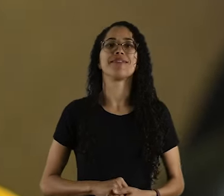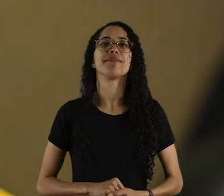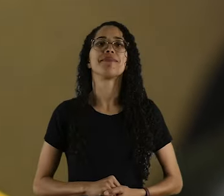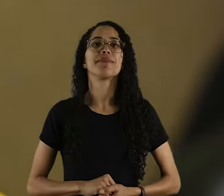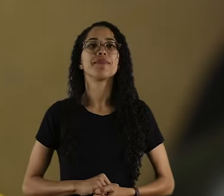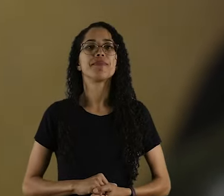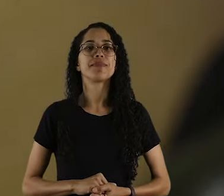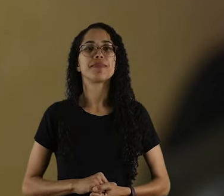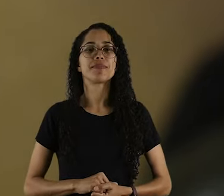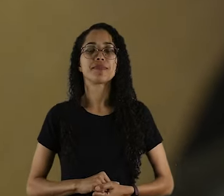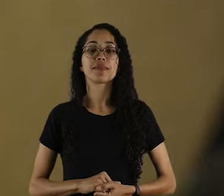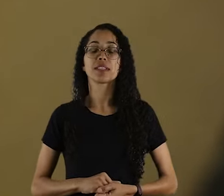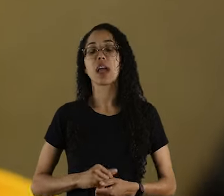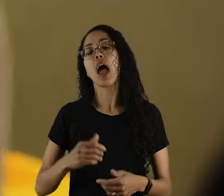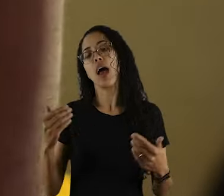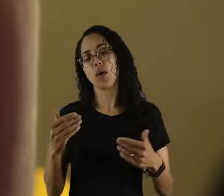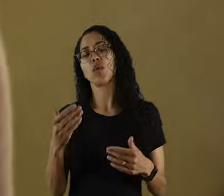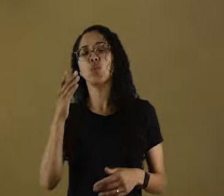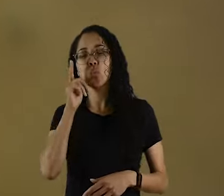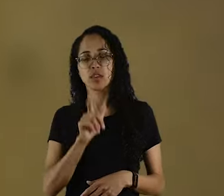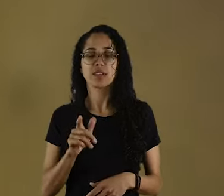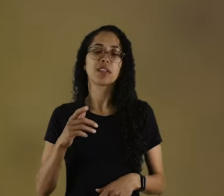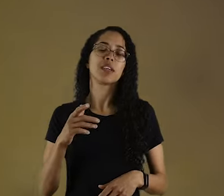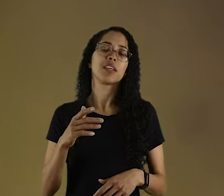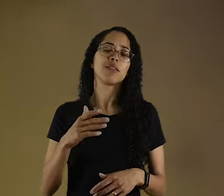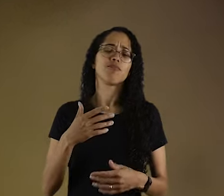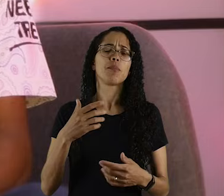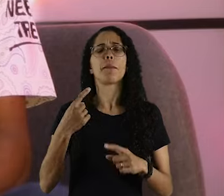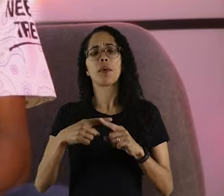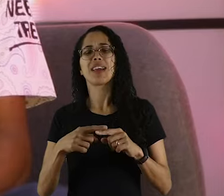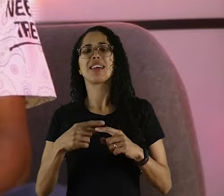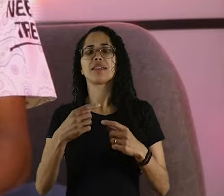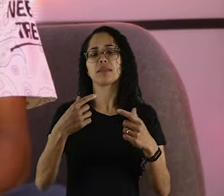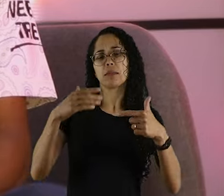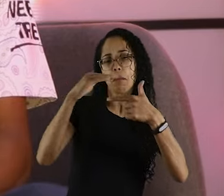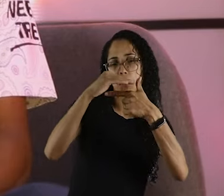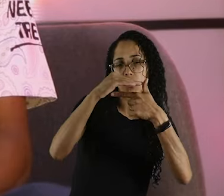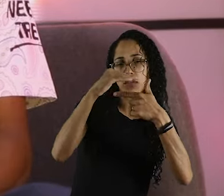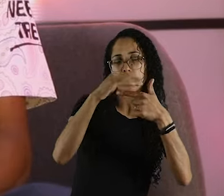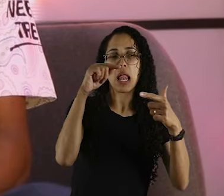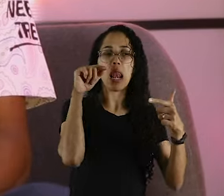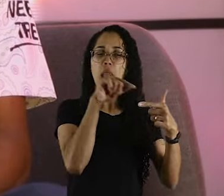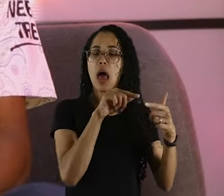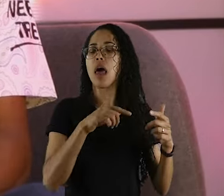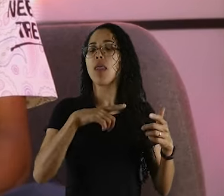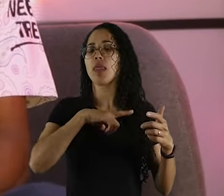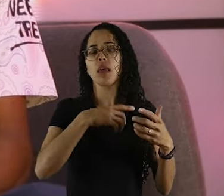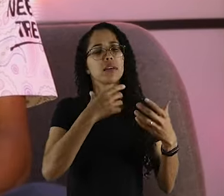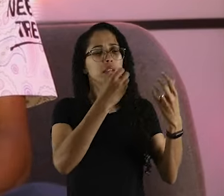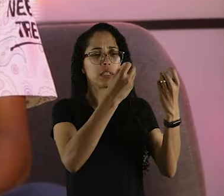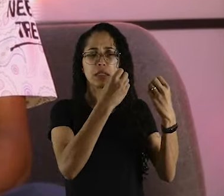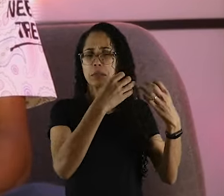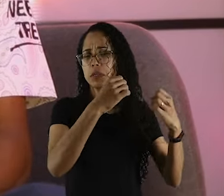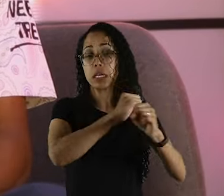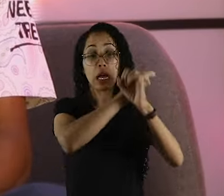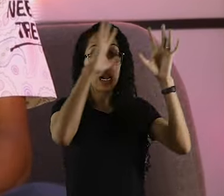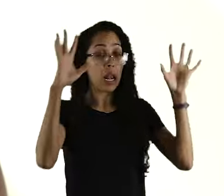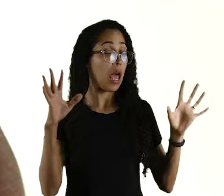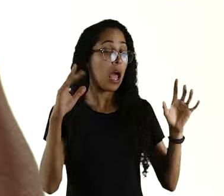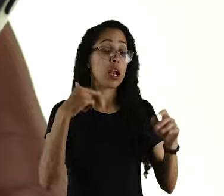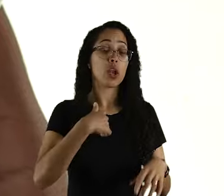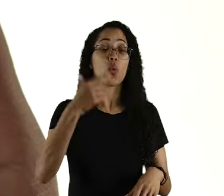que eu me adaptei foi no banco digital. Lá tava mais explicadinho. Se eu deixasse o dinheirinho lá a partir do primeiro dia, eu já estaria rendendo para